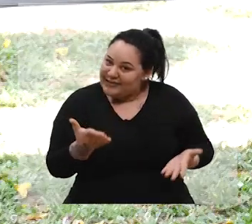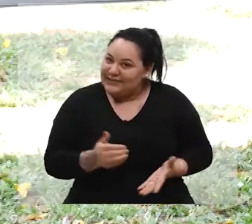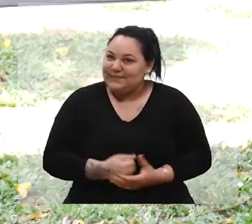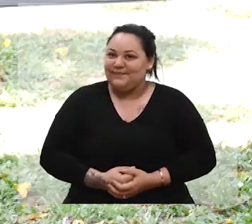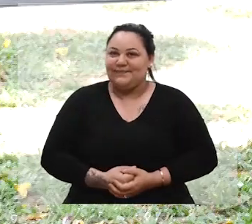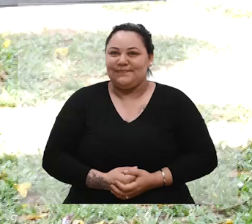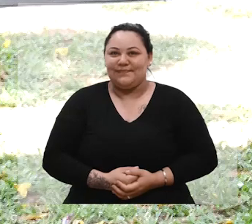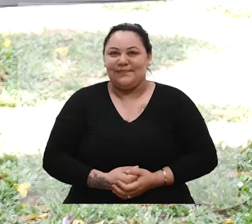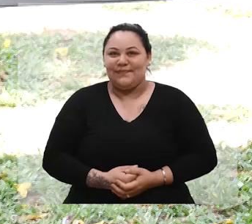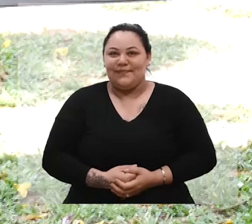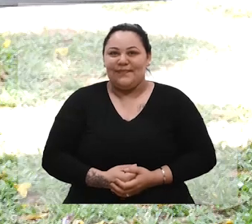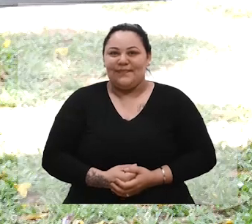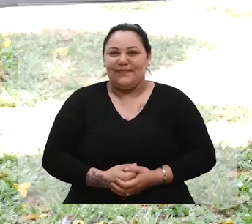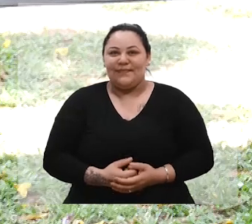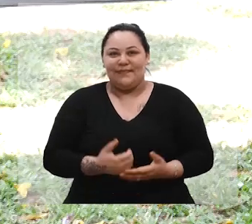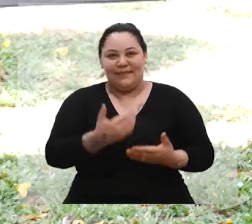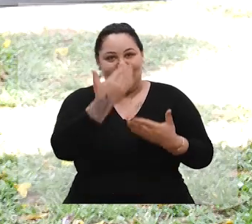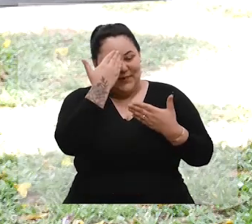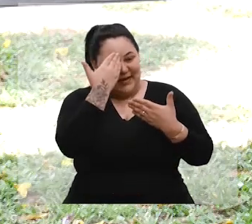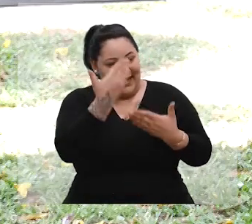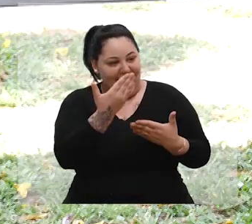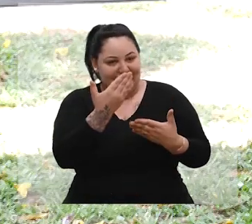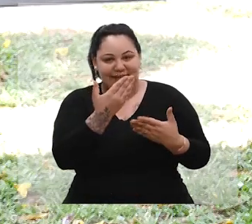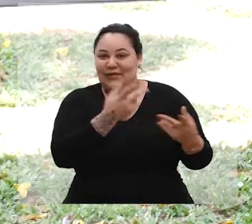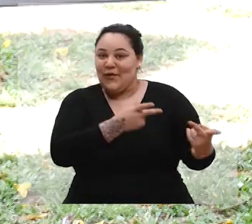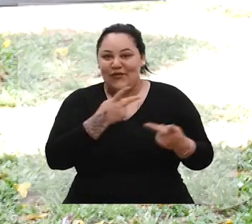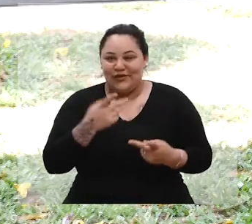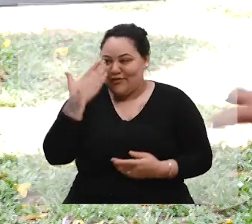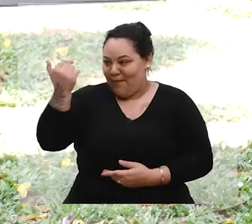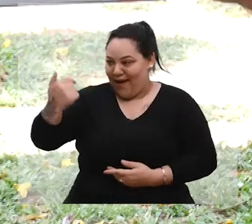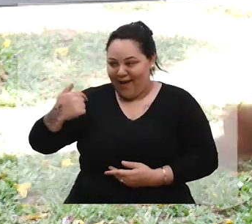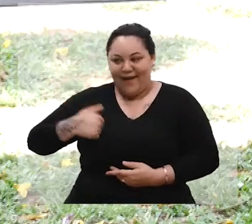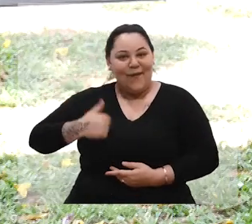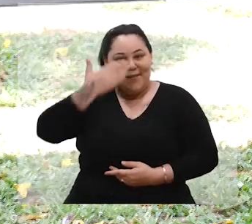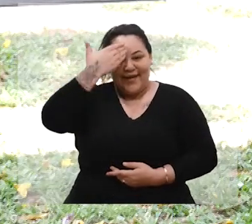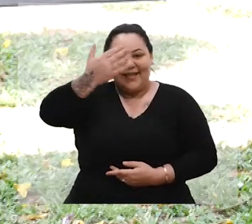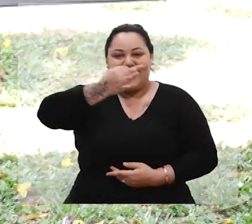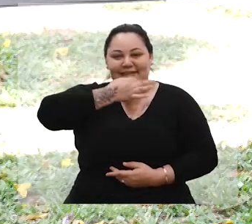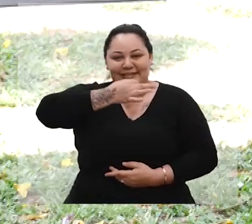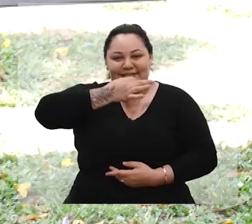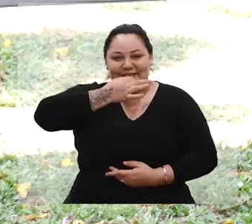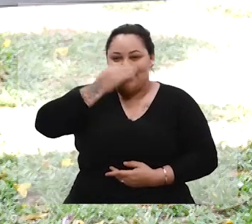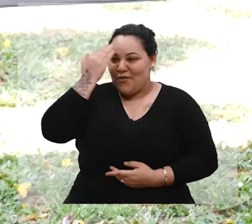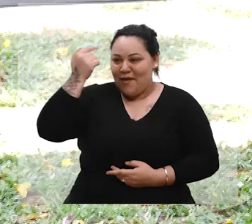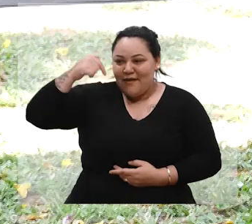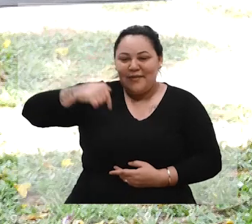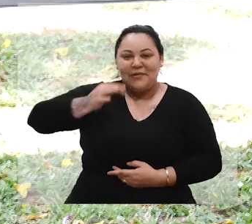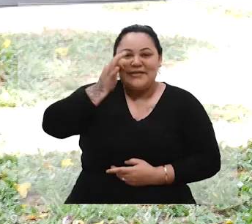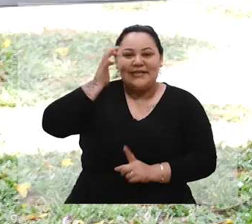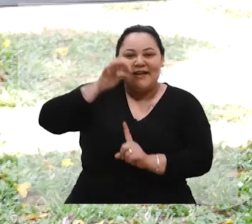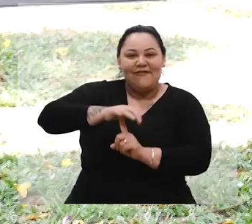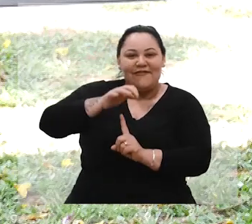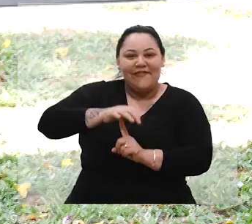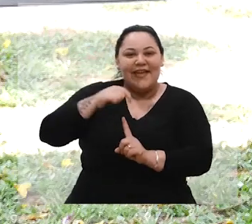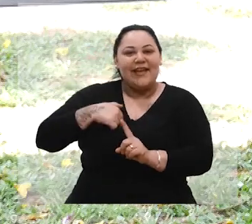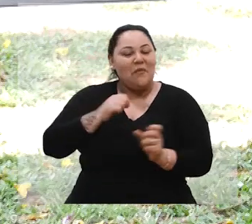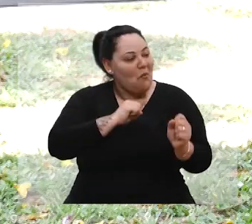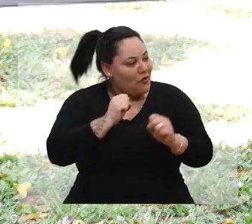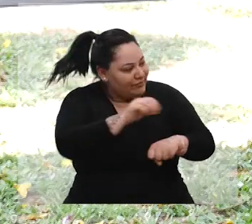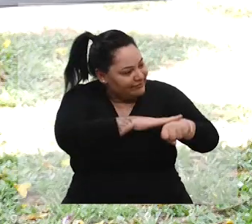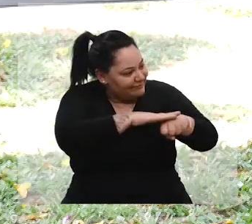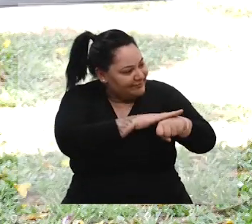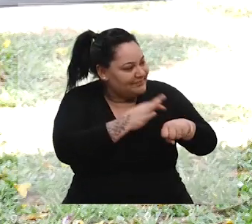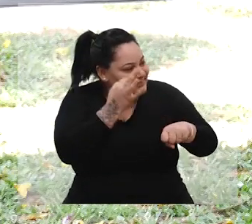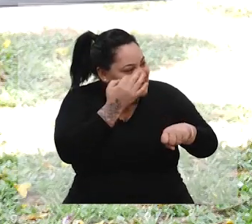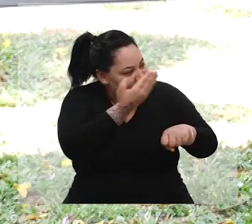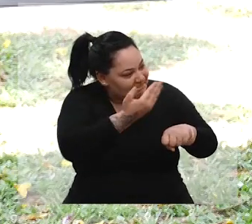convite para estar aqui. Obrigada, Caxias, né, pelo convite para estar aqui na feira e para estar aqui conversando contigo. É